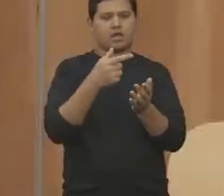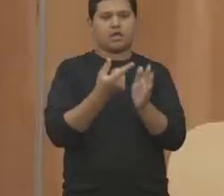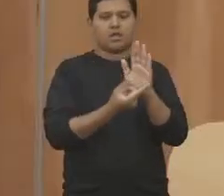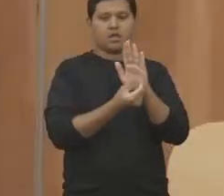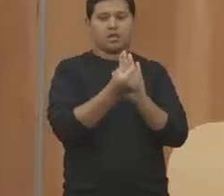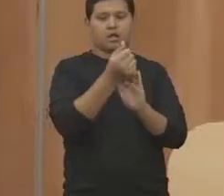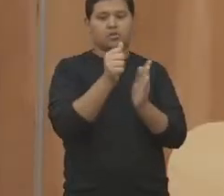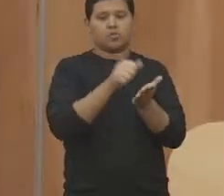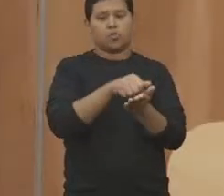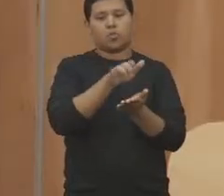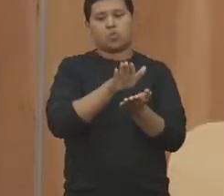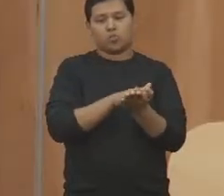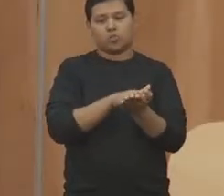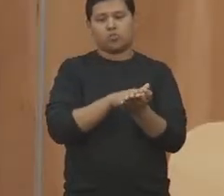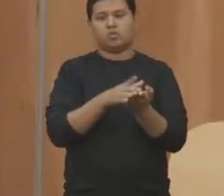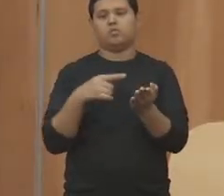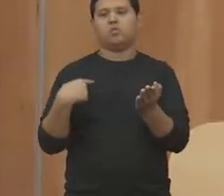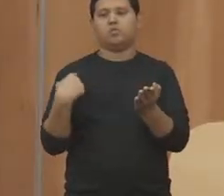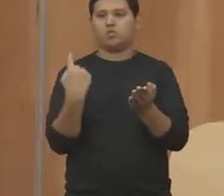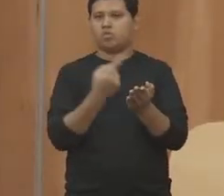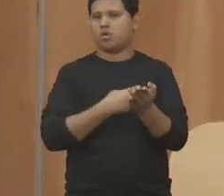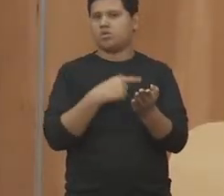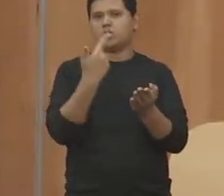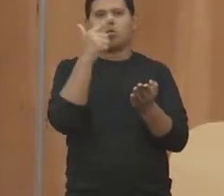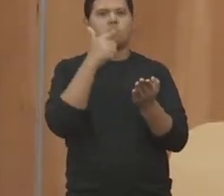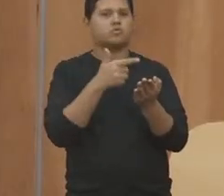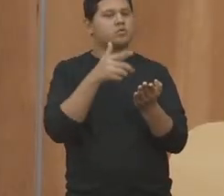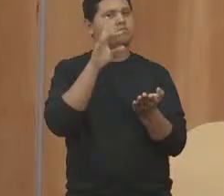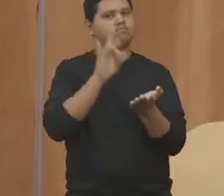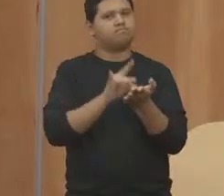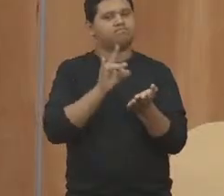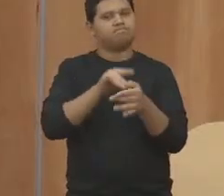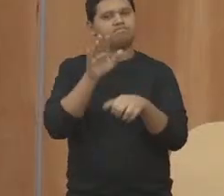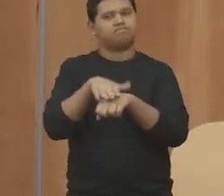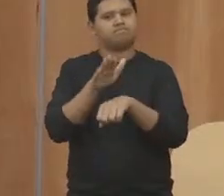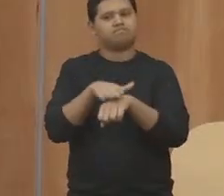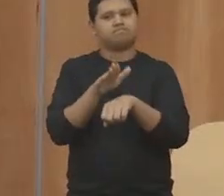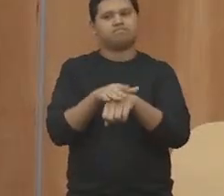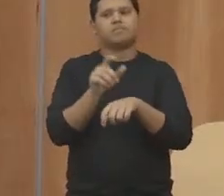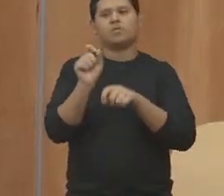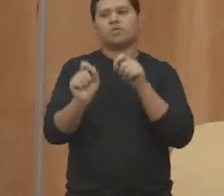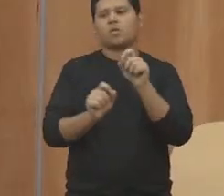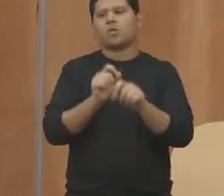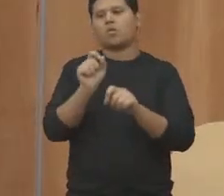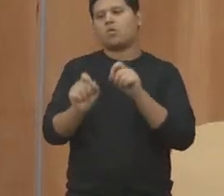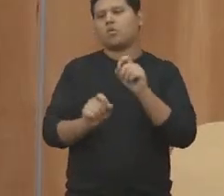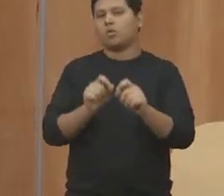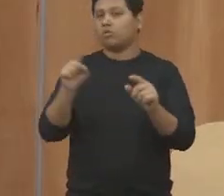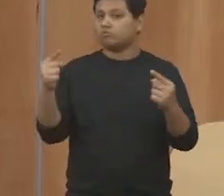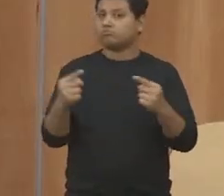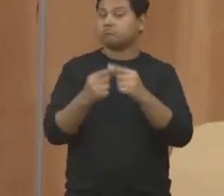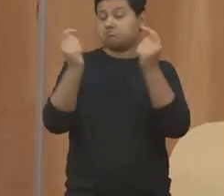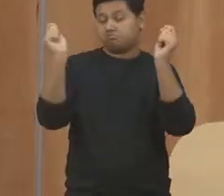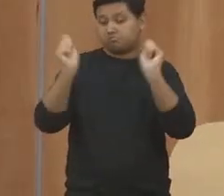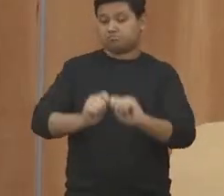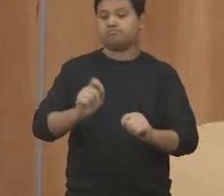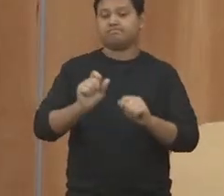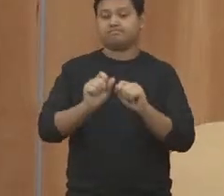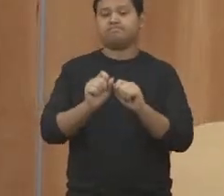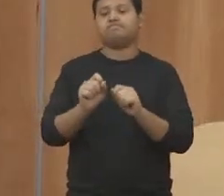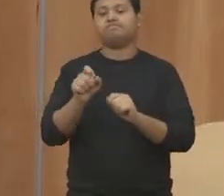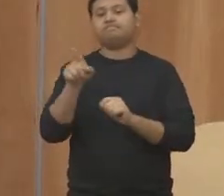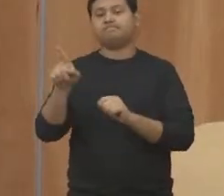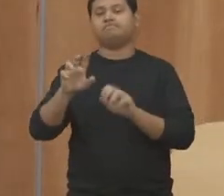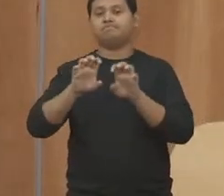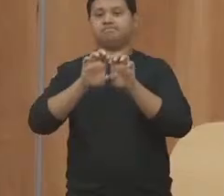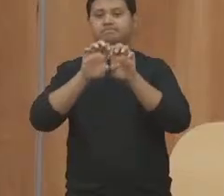dos anos ele tem uma sobra, então a gente não está conseguindo executar. A gente entende que o que for de acordo, o que for possível executar de